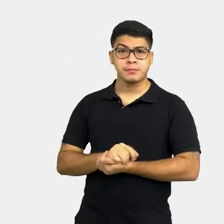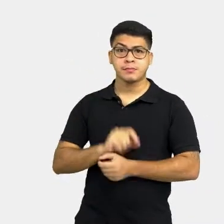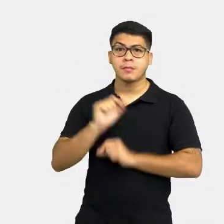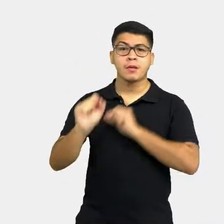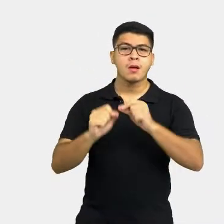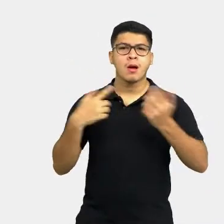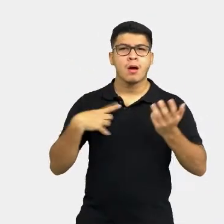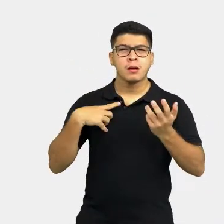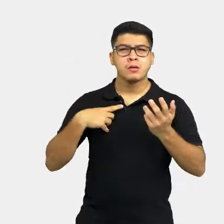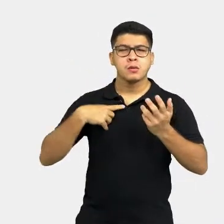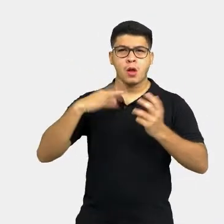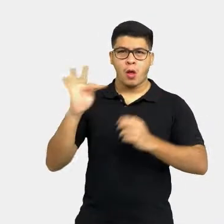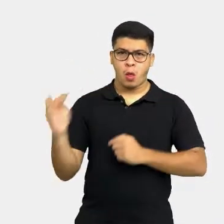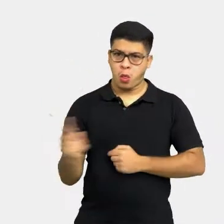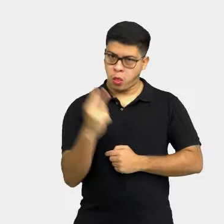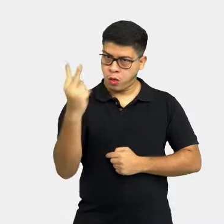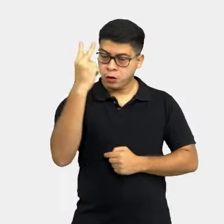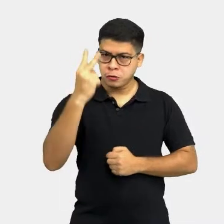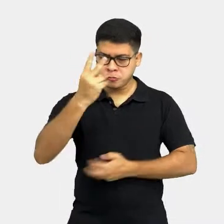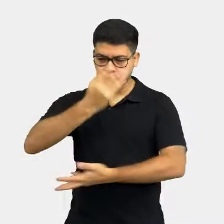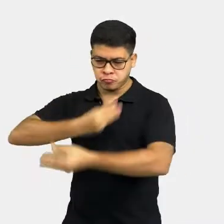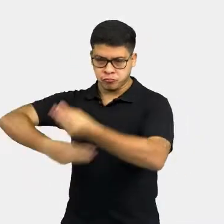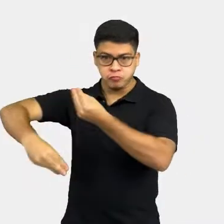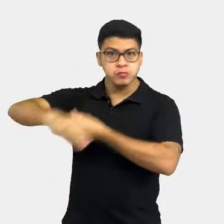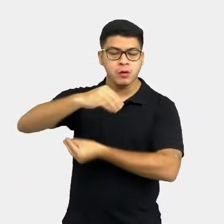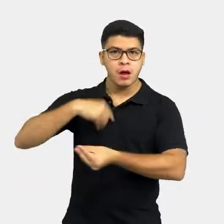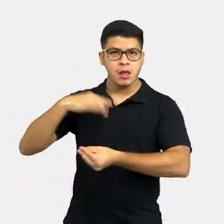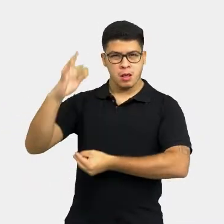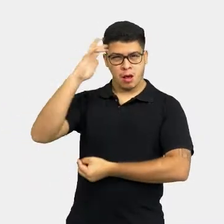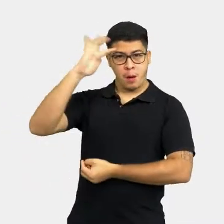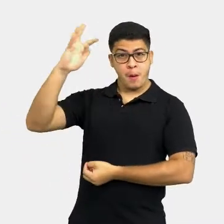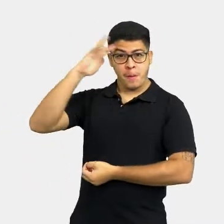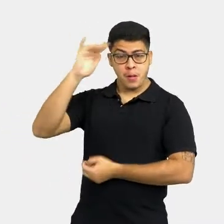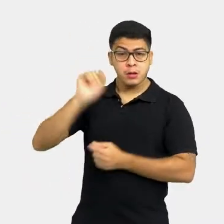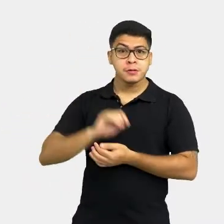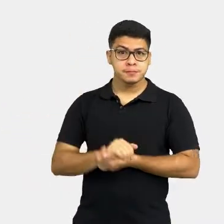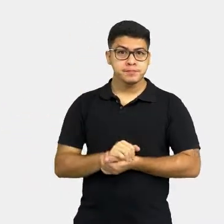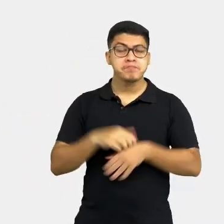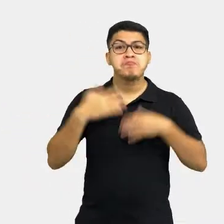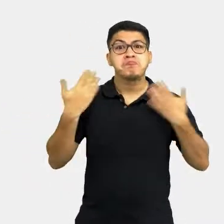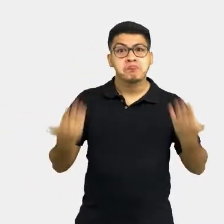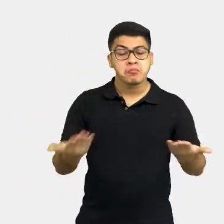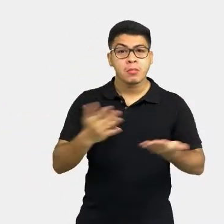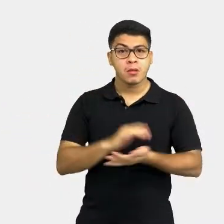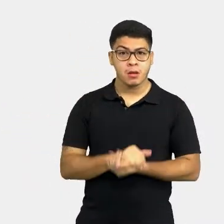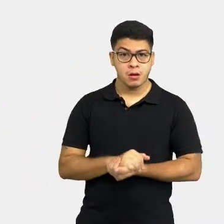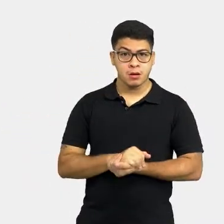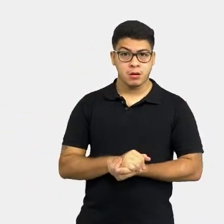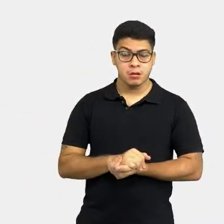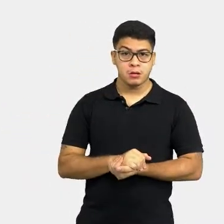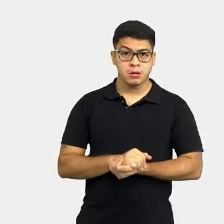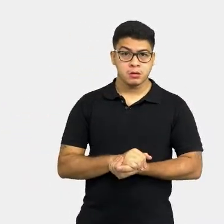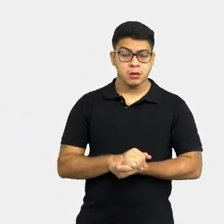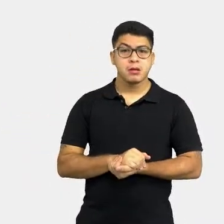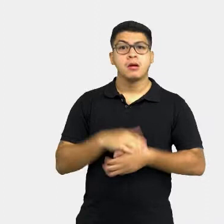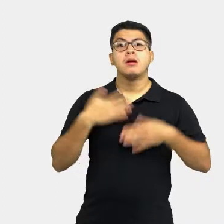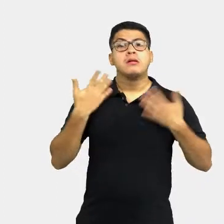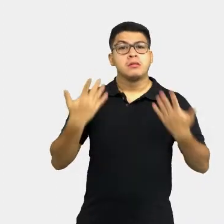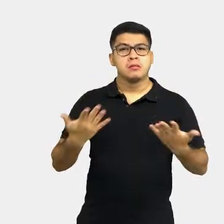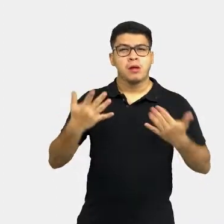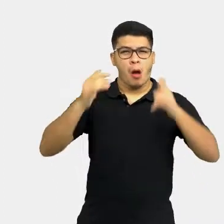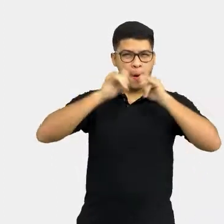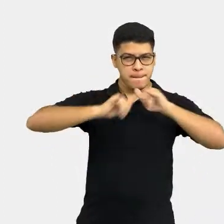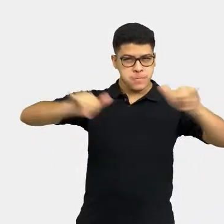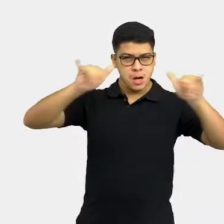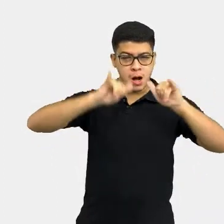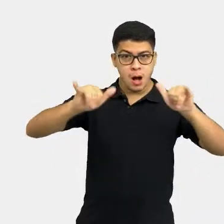essa transvaloração dos valores no pensamento de Nietzsche, vamos já entender um pouquinho isso, vocês já tiveram um pouco essa aula, a anunciação